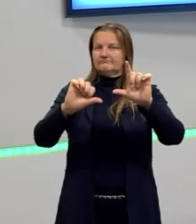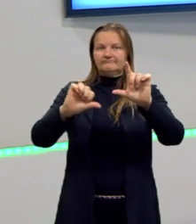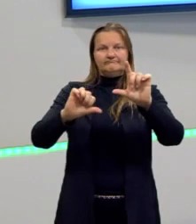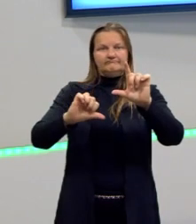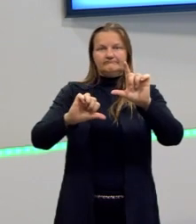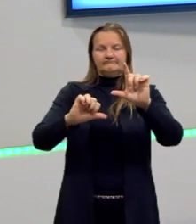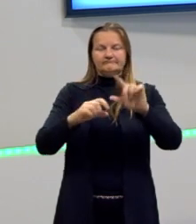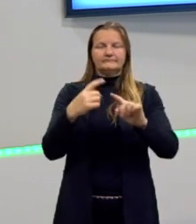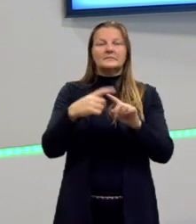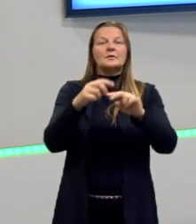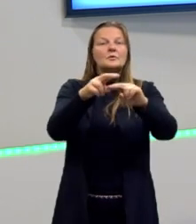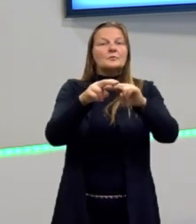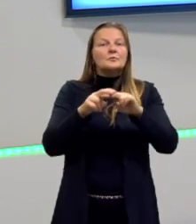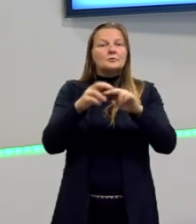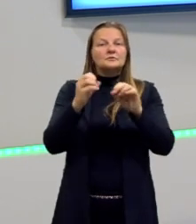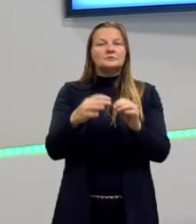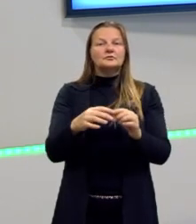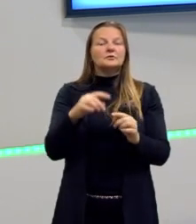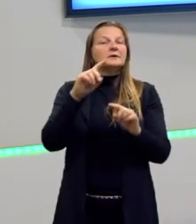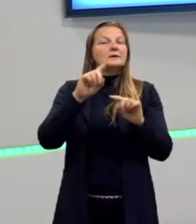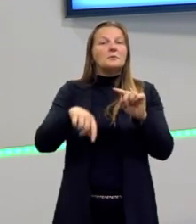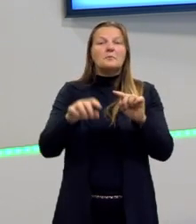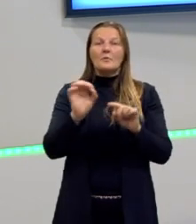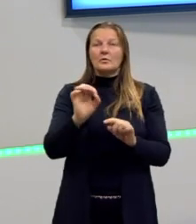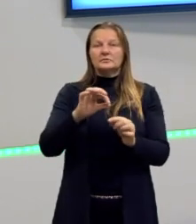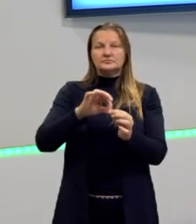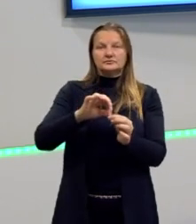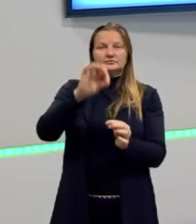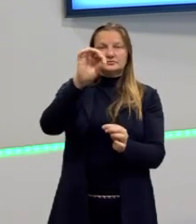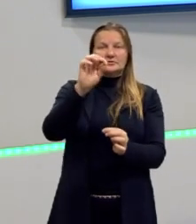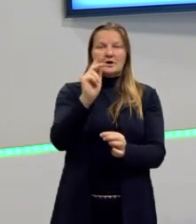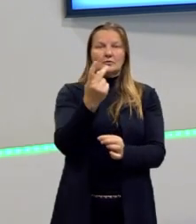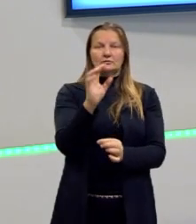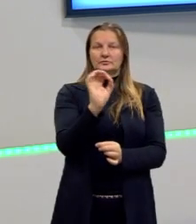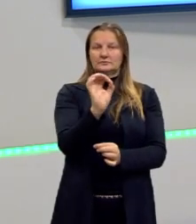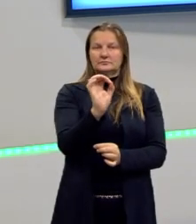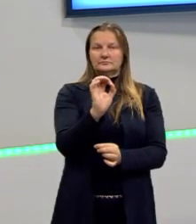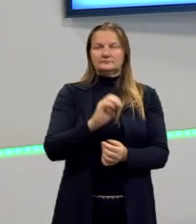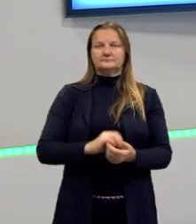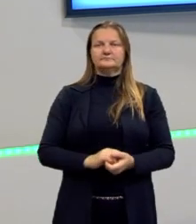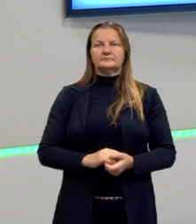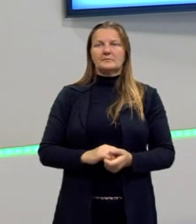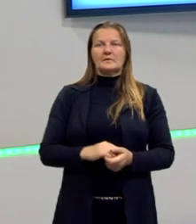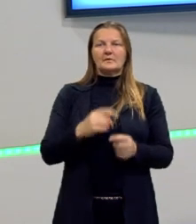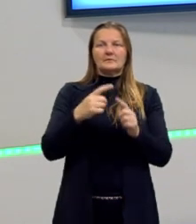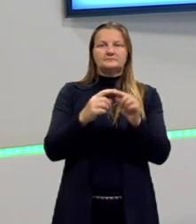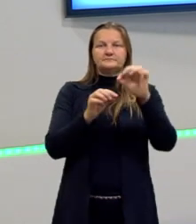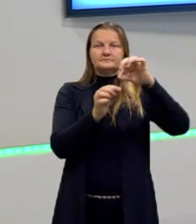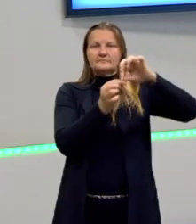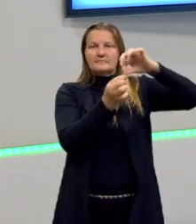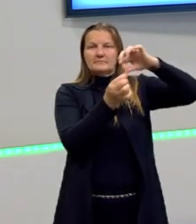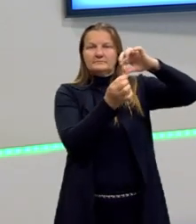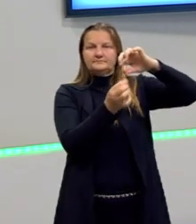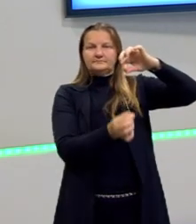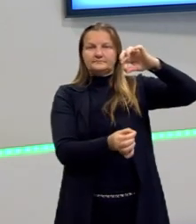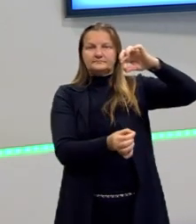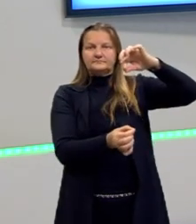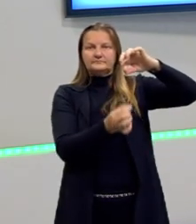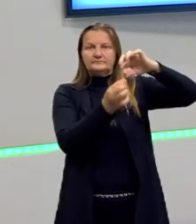graus Portanto ele não pode ser considerado a altura do Cone porque altura é o segmento Então o que